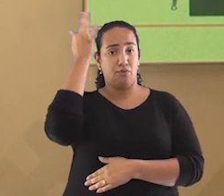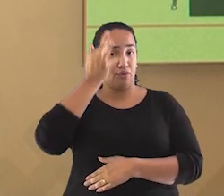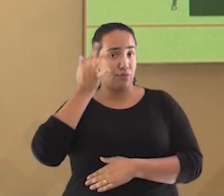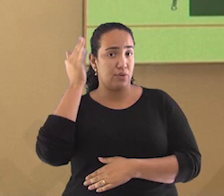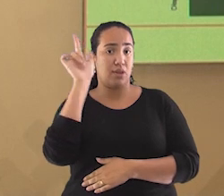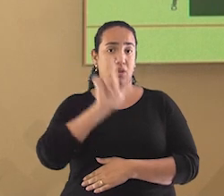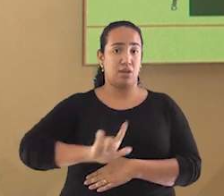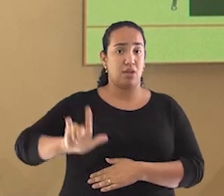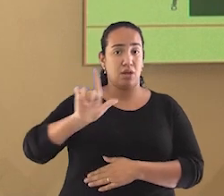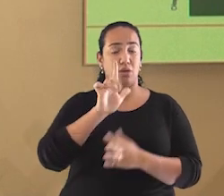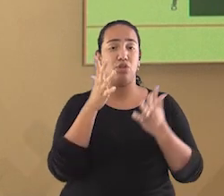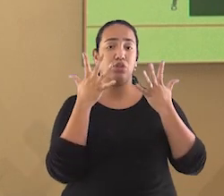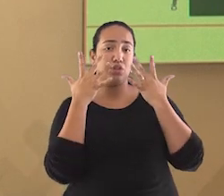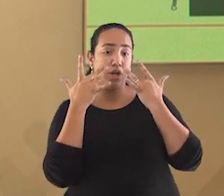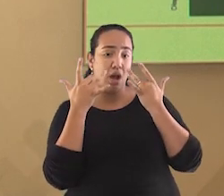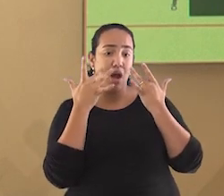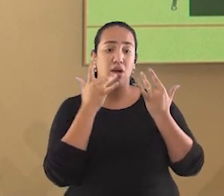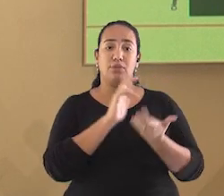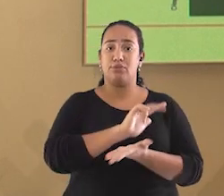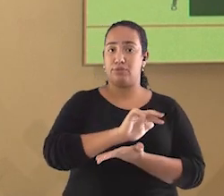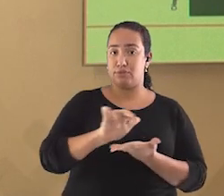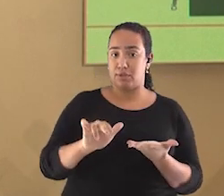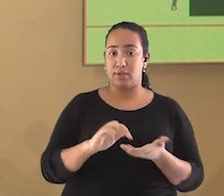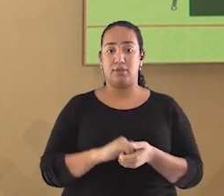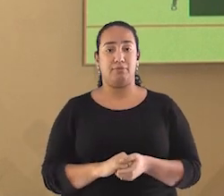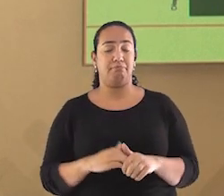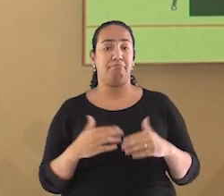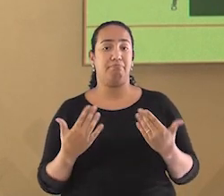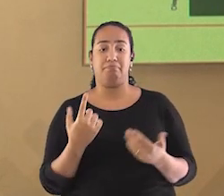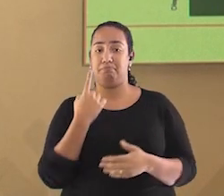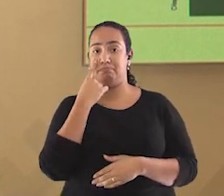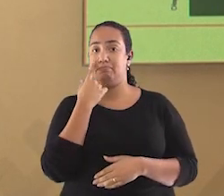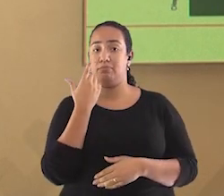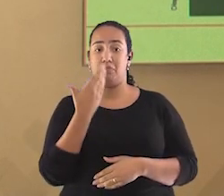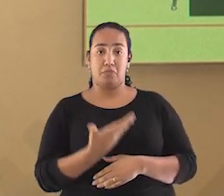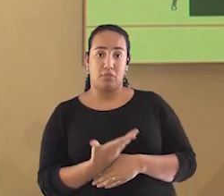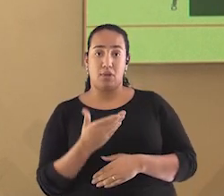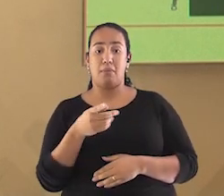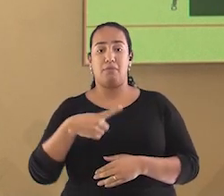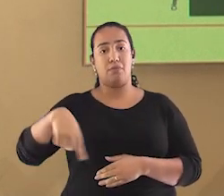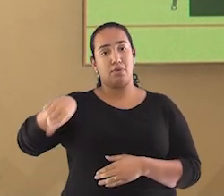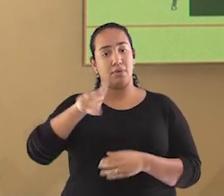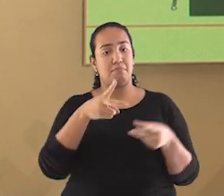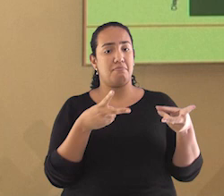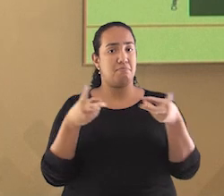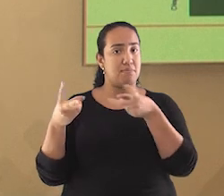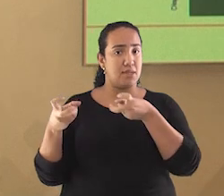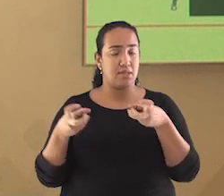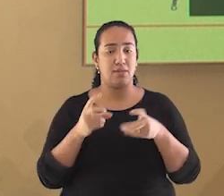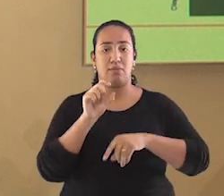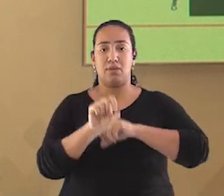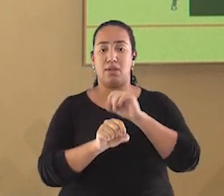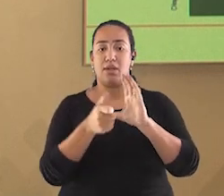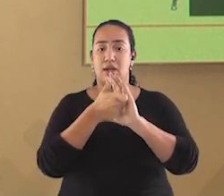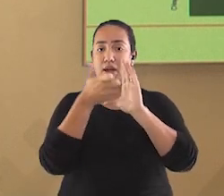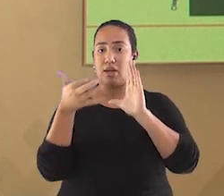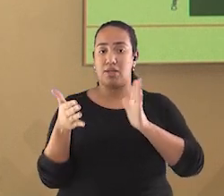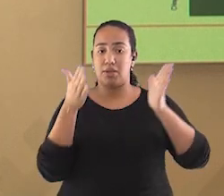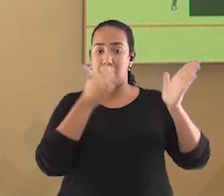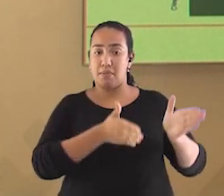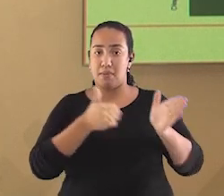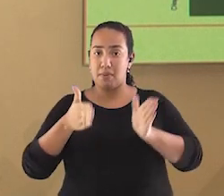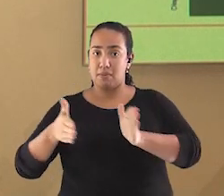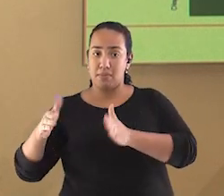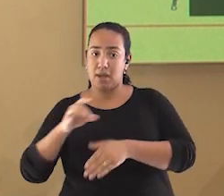filosofia, literatura, teatro e etc. Aqui podemos observar um pouco as características de cada período.